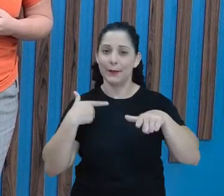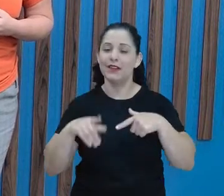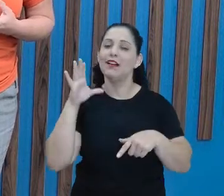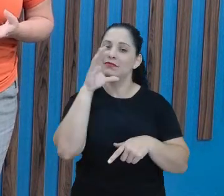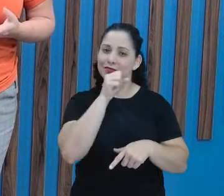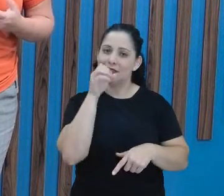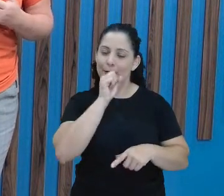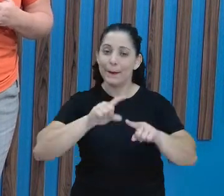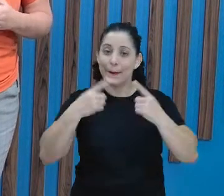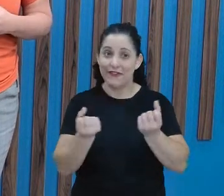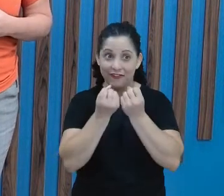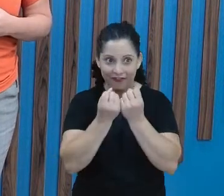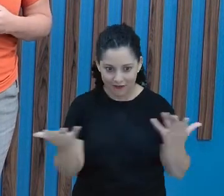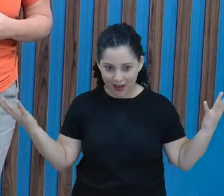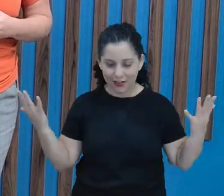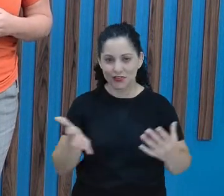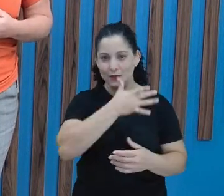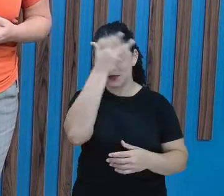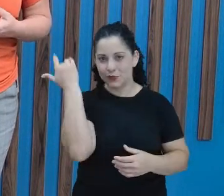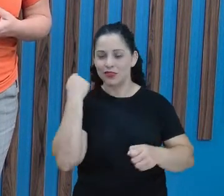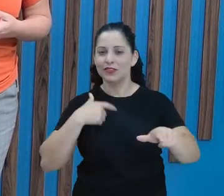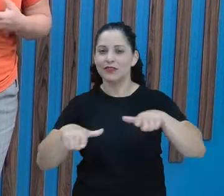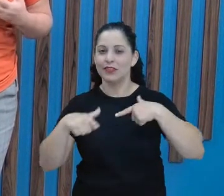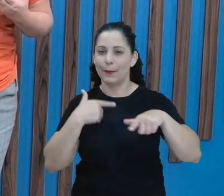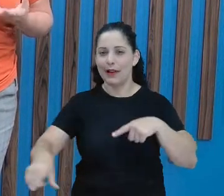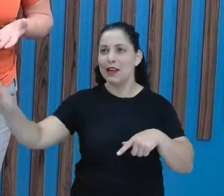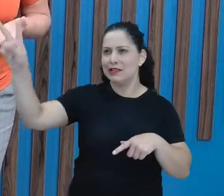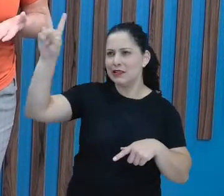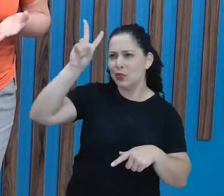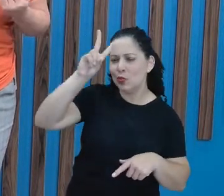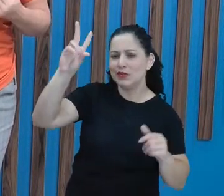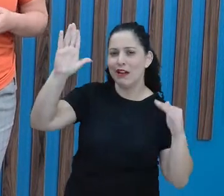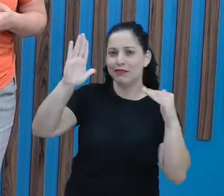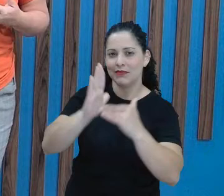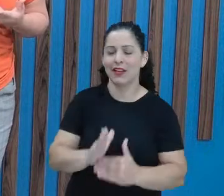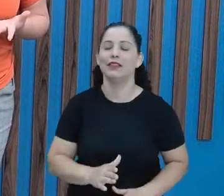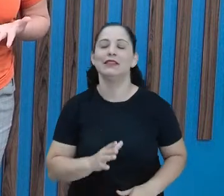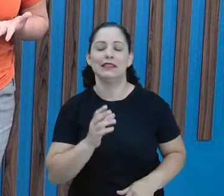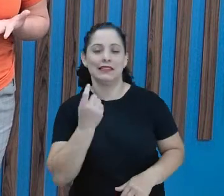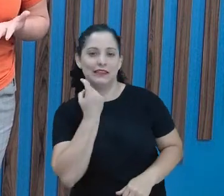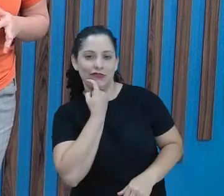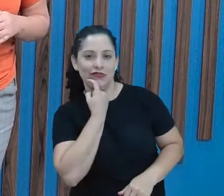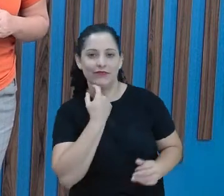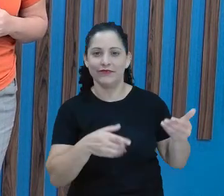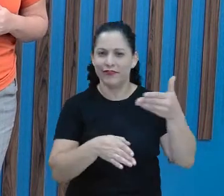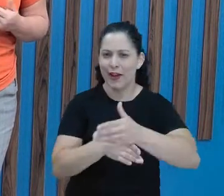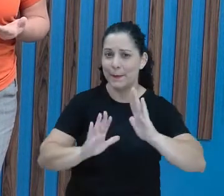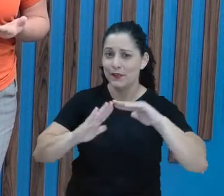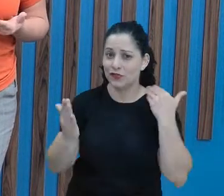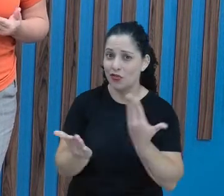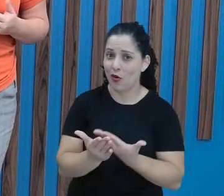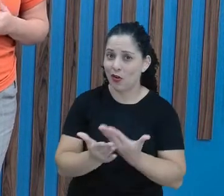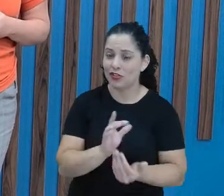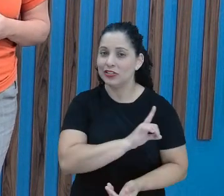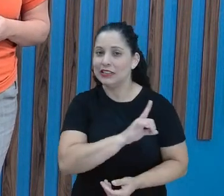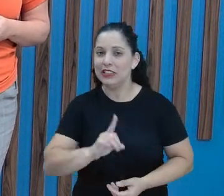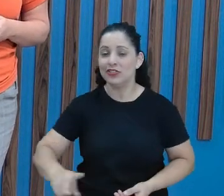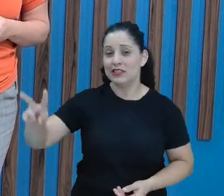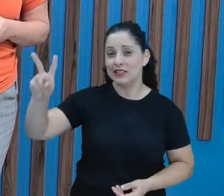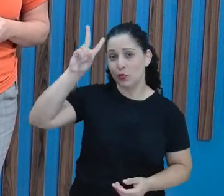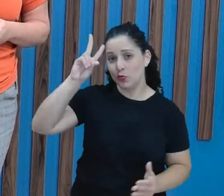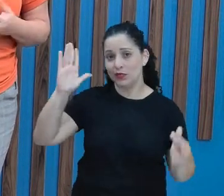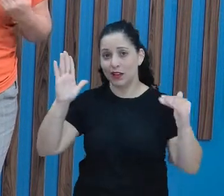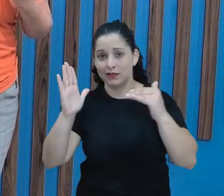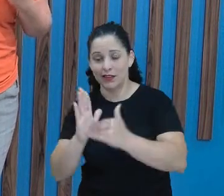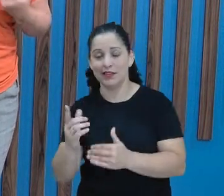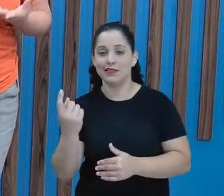a maioria não. A maioria trabalha nesses dias úteis. Você vai para a escola em dias úteis. Quais são eles, os